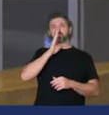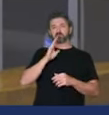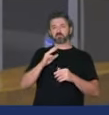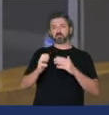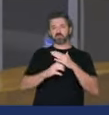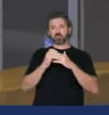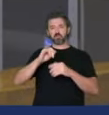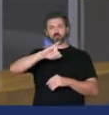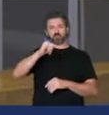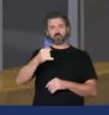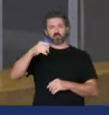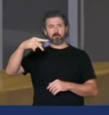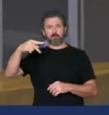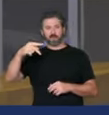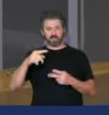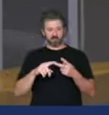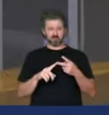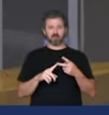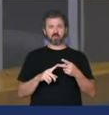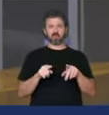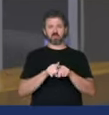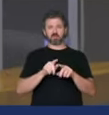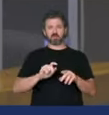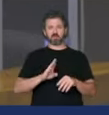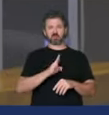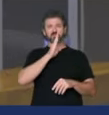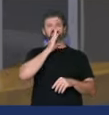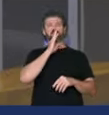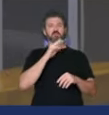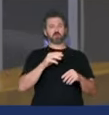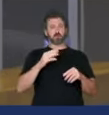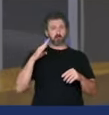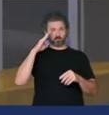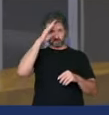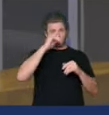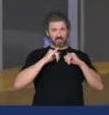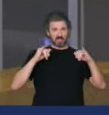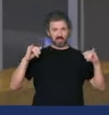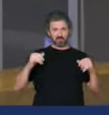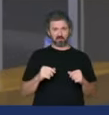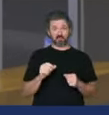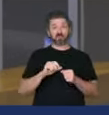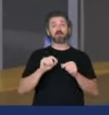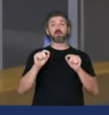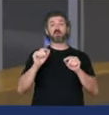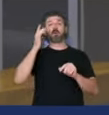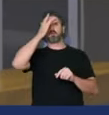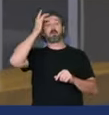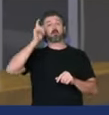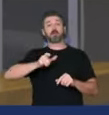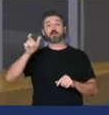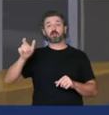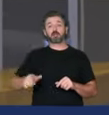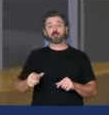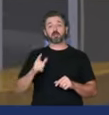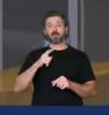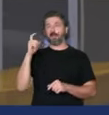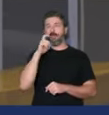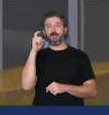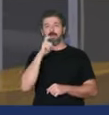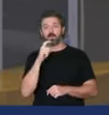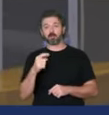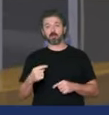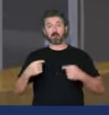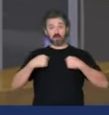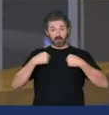Pan, censurando a campanha do presidente Bolsonaro, fazendo com que pessoas tivessem que falar mentiras. Inclusive eu